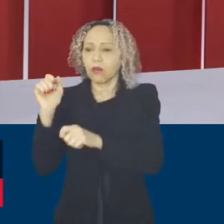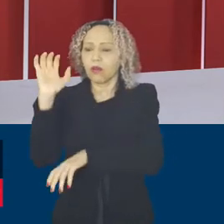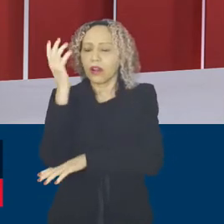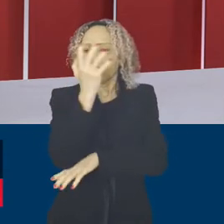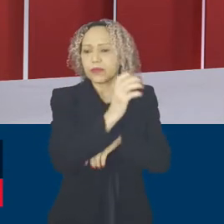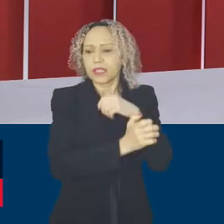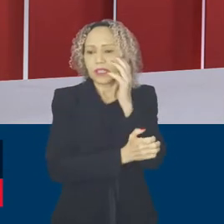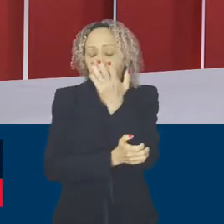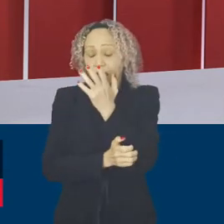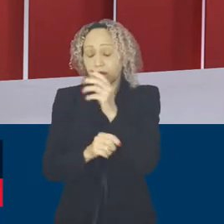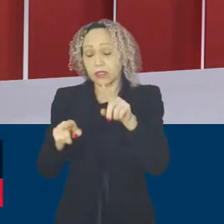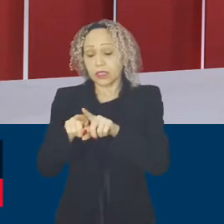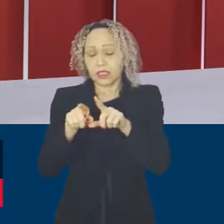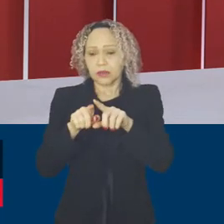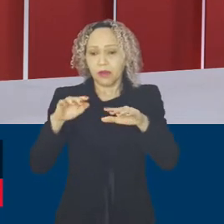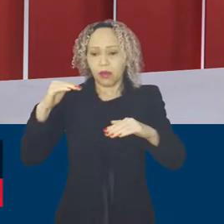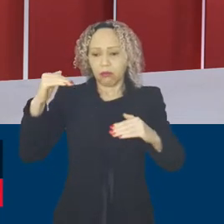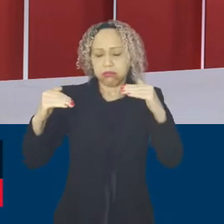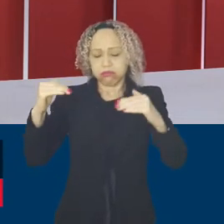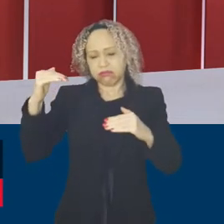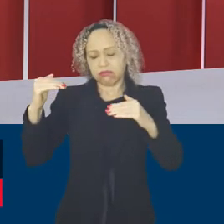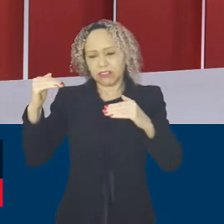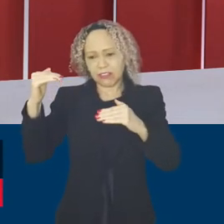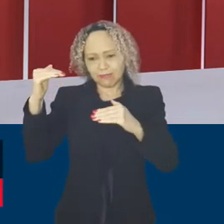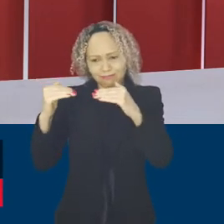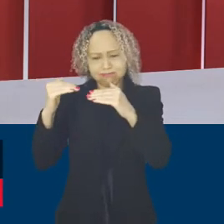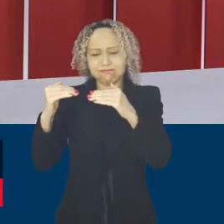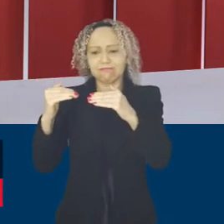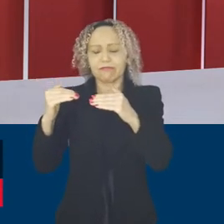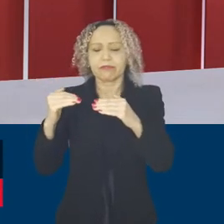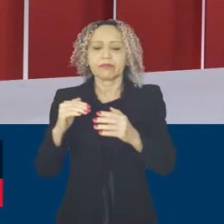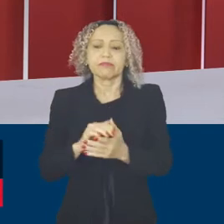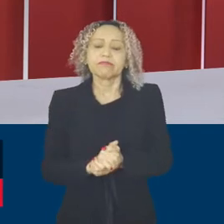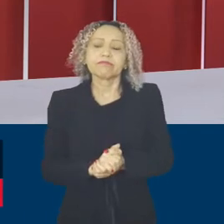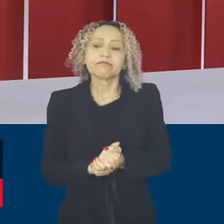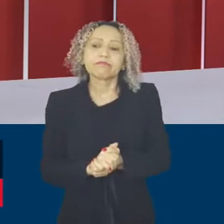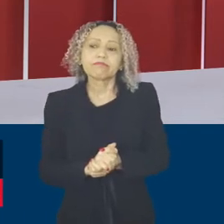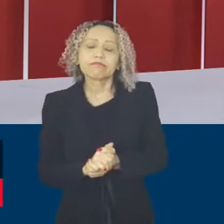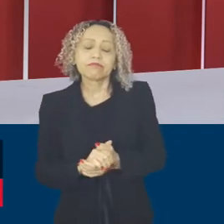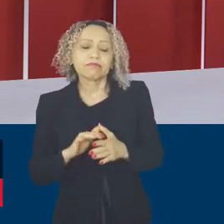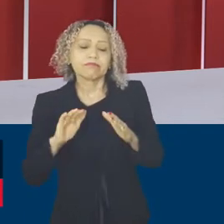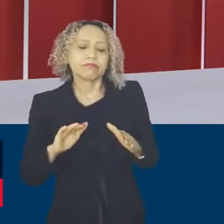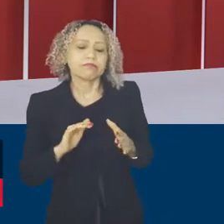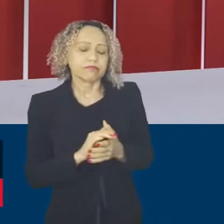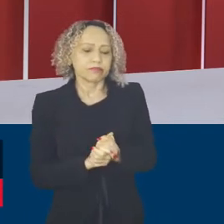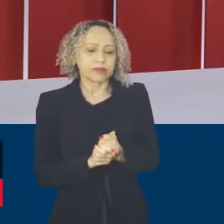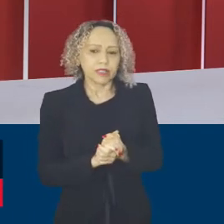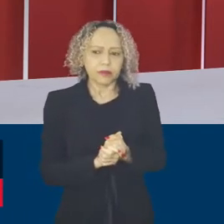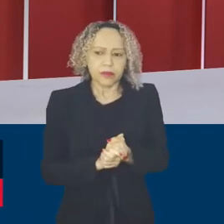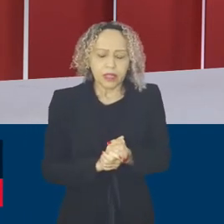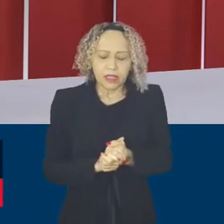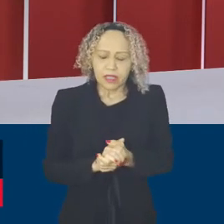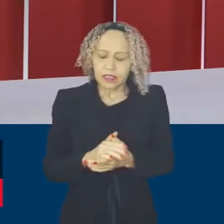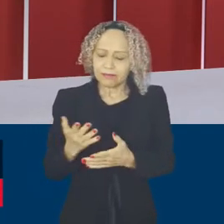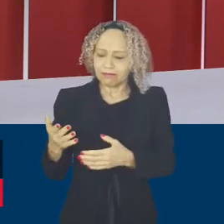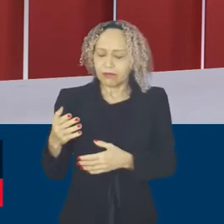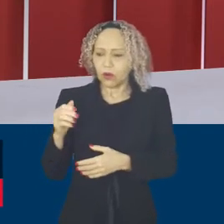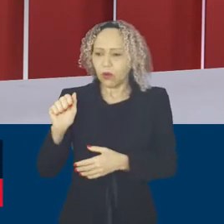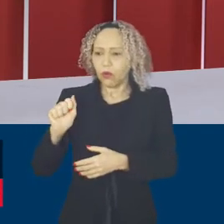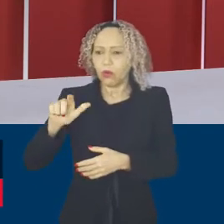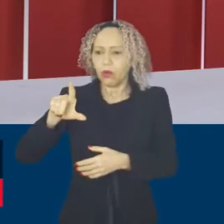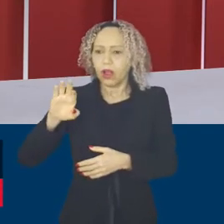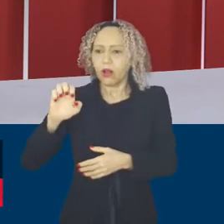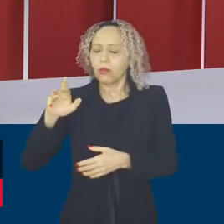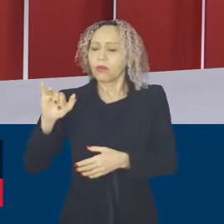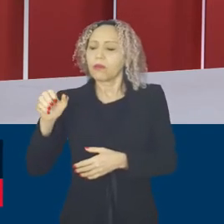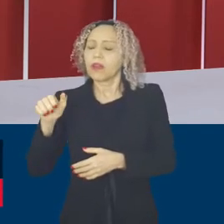de desigualdades. E aí tem uma pergunta aqui também do Alberto Quirone sobre a sua opinião a respeito do investimento de fábricas, né, dentro